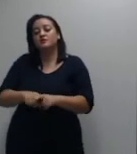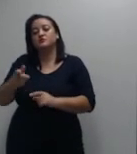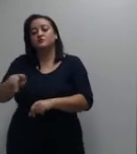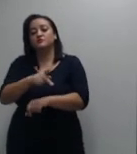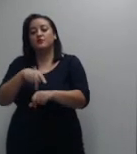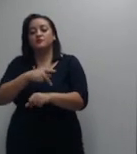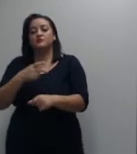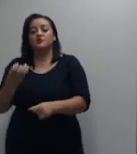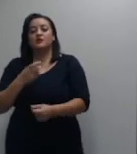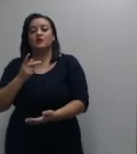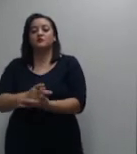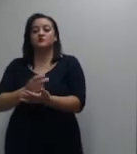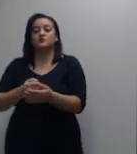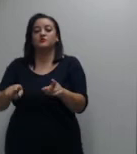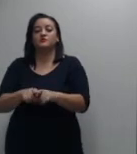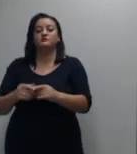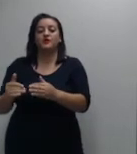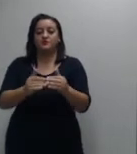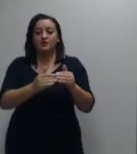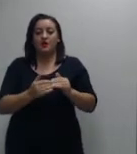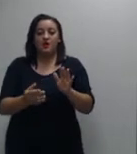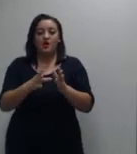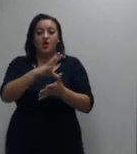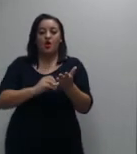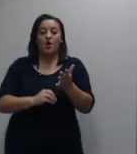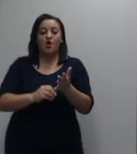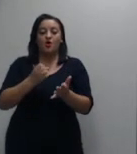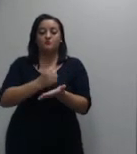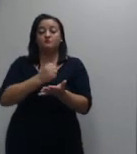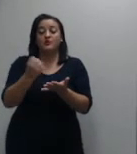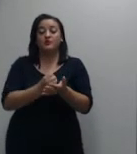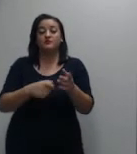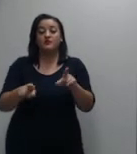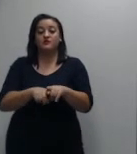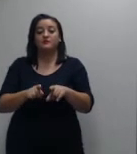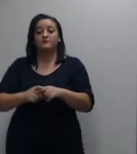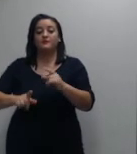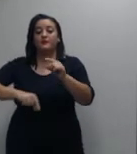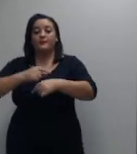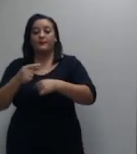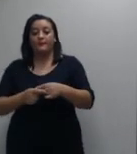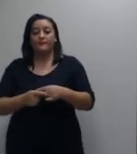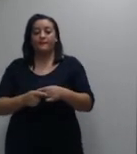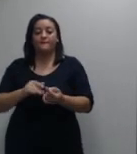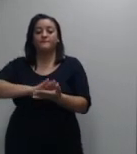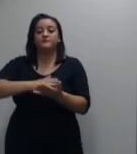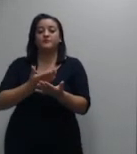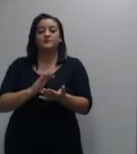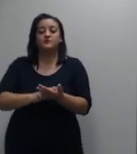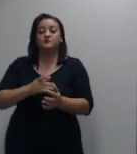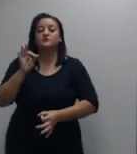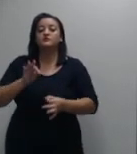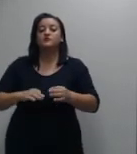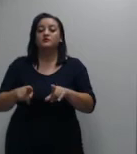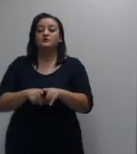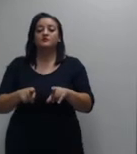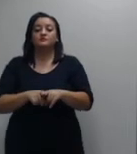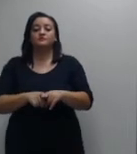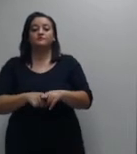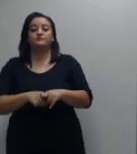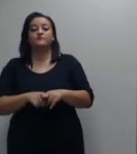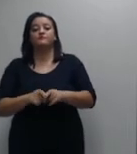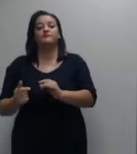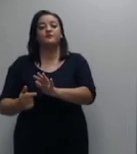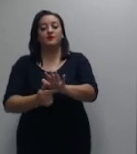lugar consiste em cópia autenticada é a culpa era da tradução para o vernáculo tá um pouco apertado Apresenta